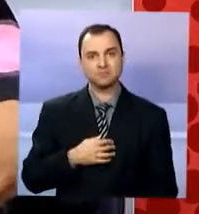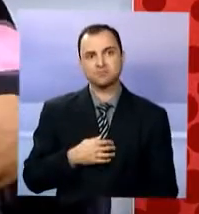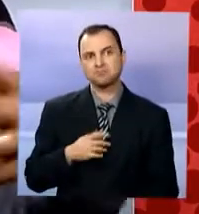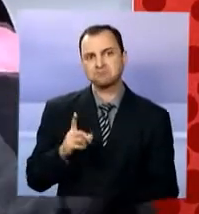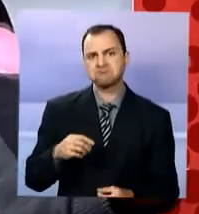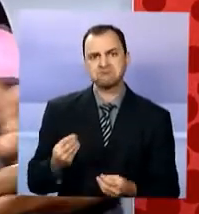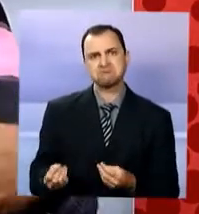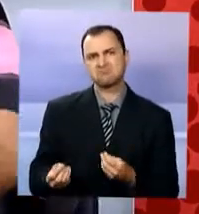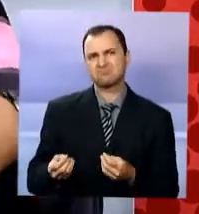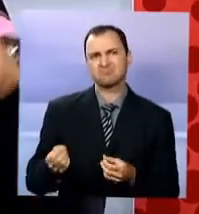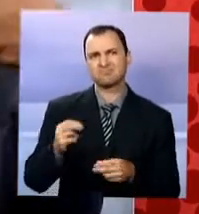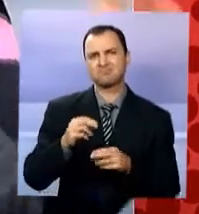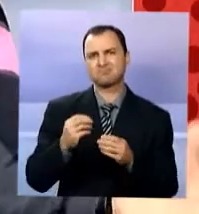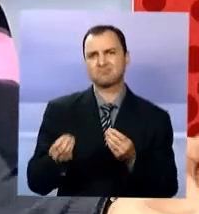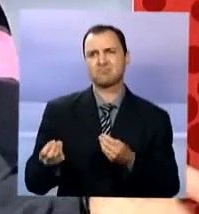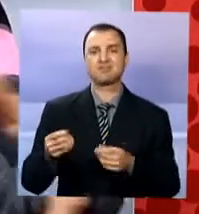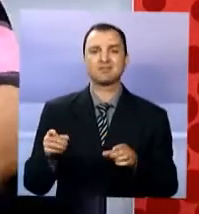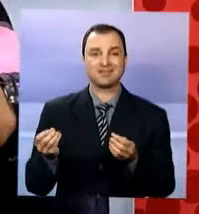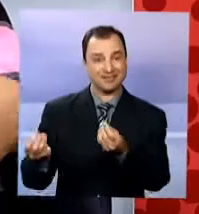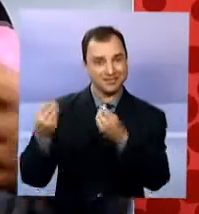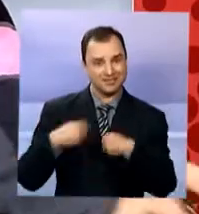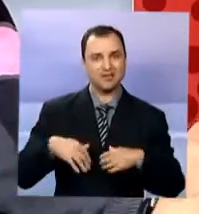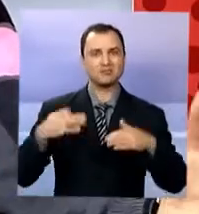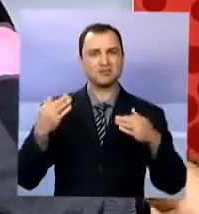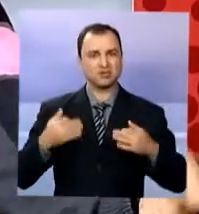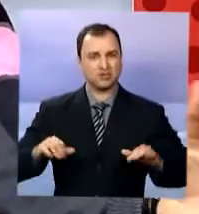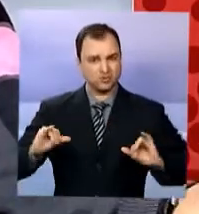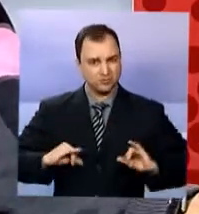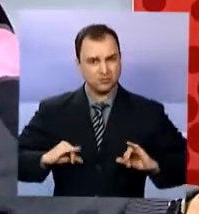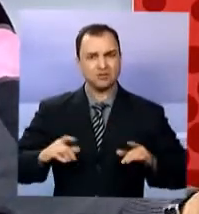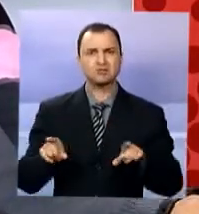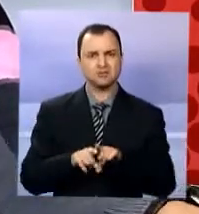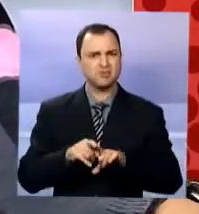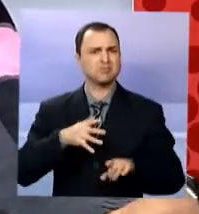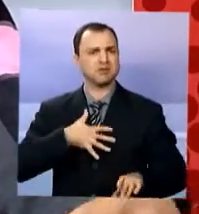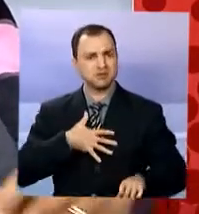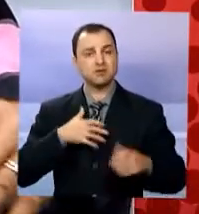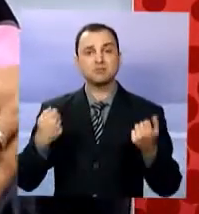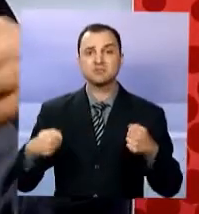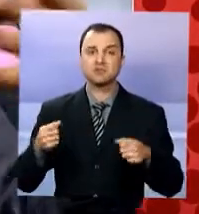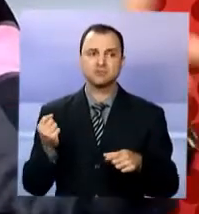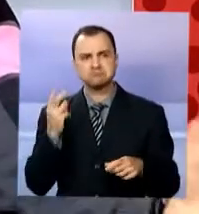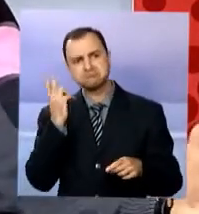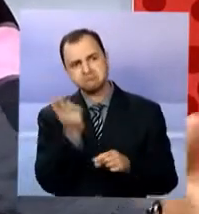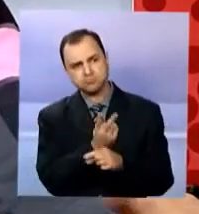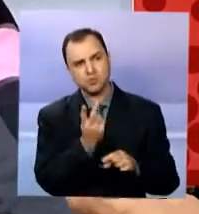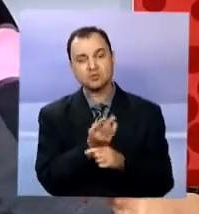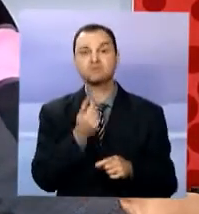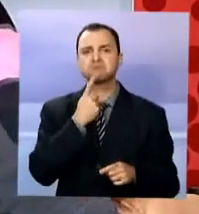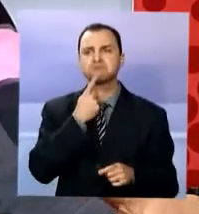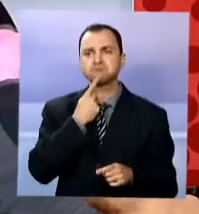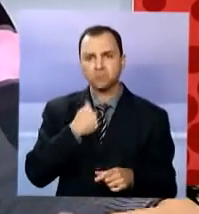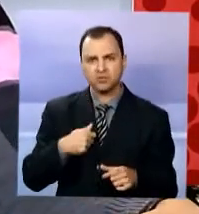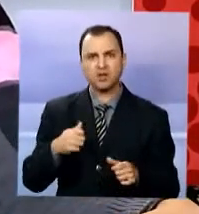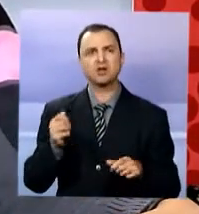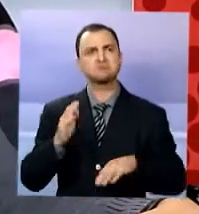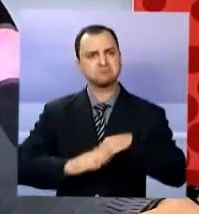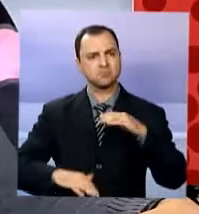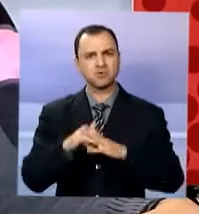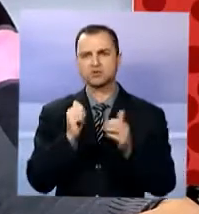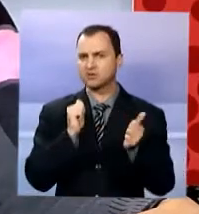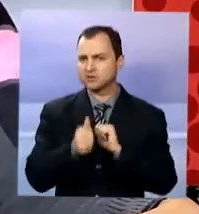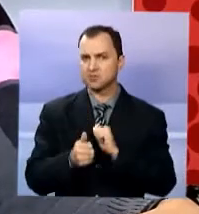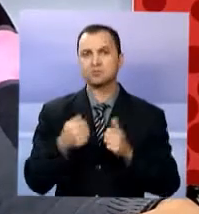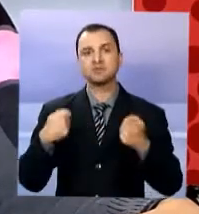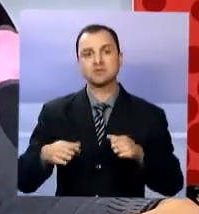pro funciona tanto sofrimento quanto prazer e a gente tem que ir atrás Então se alguém tem interesse em praticar algum tipo de esporte